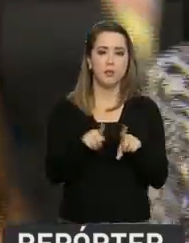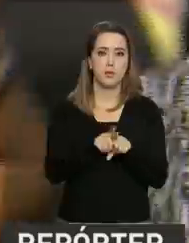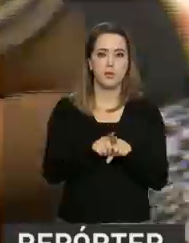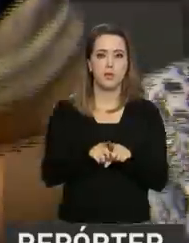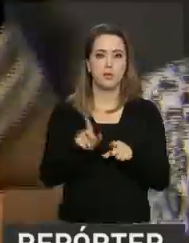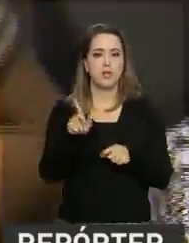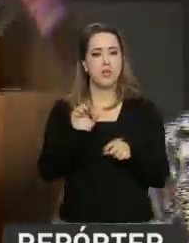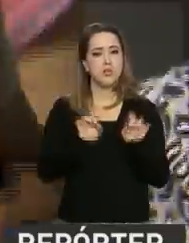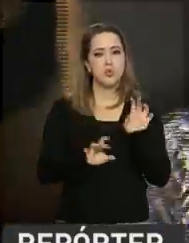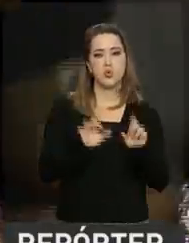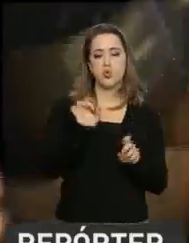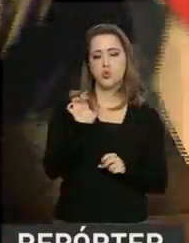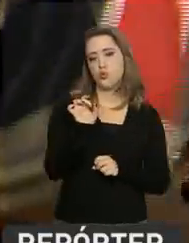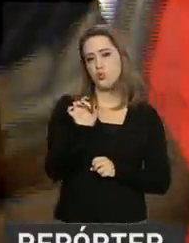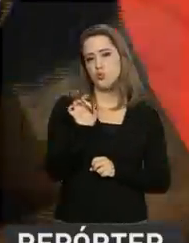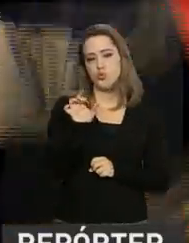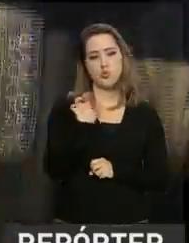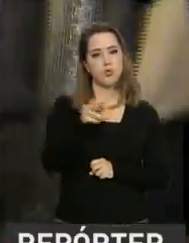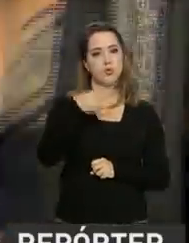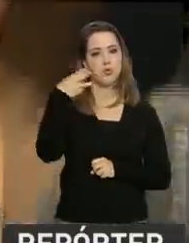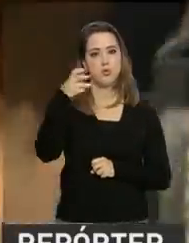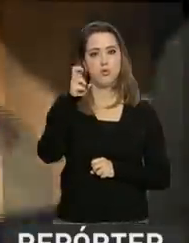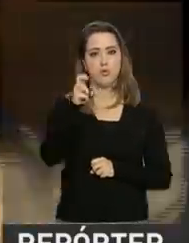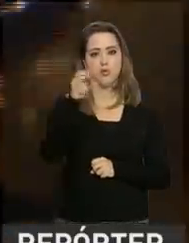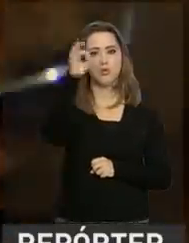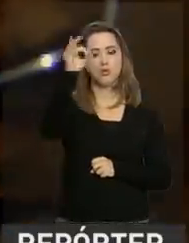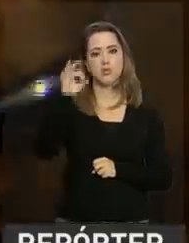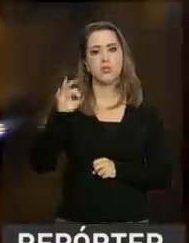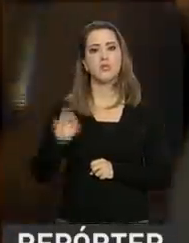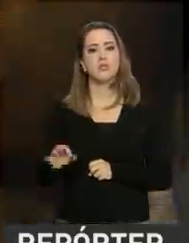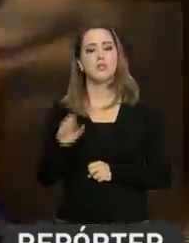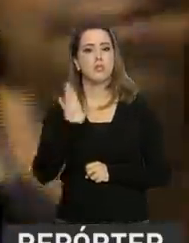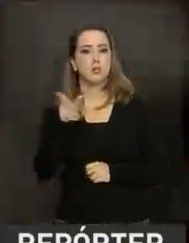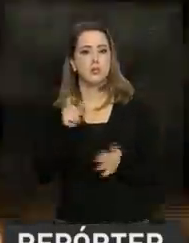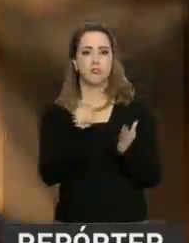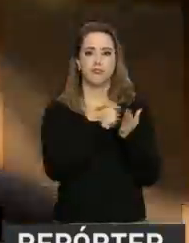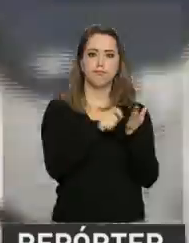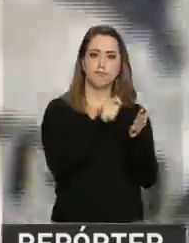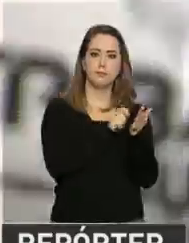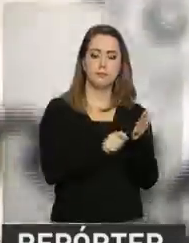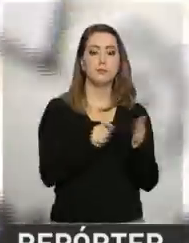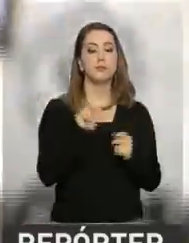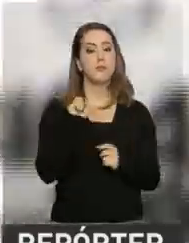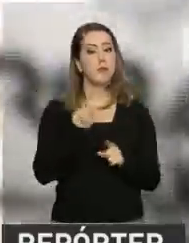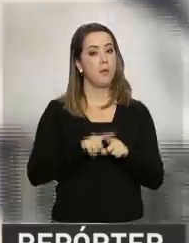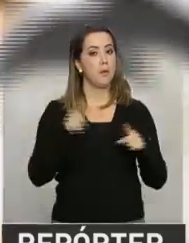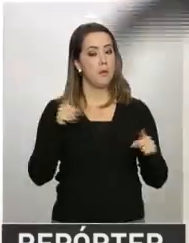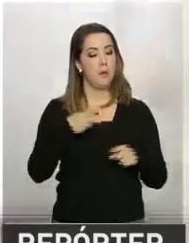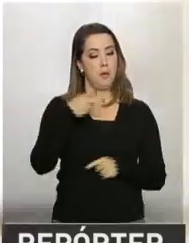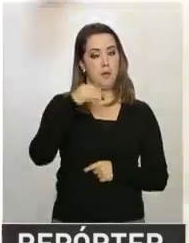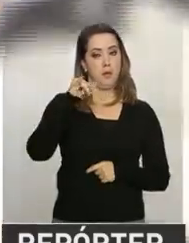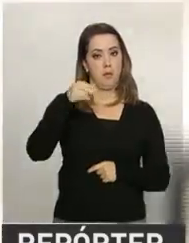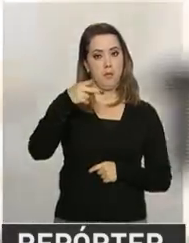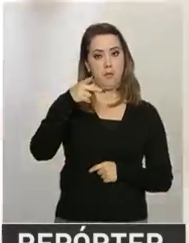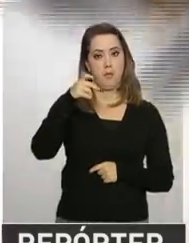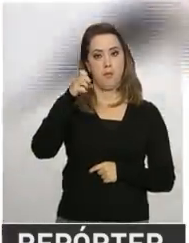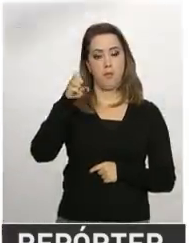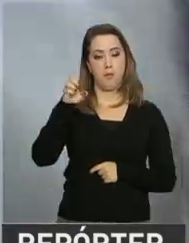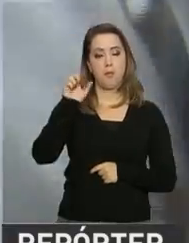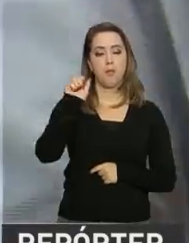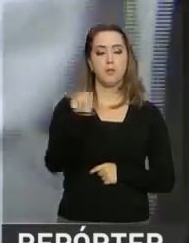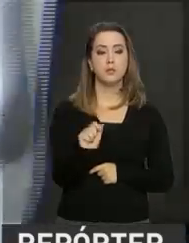média apenas 35% dos crimes sexuais são notificados já o ipia mostra que mais de